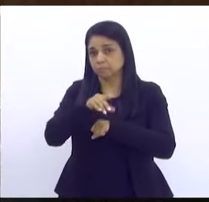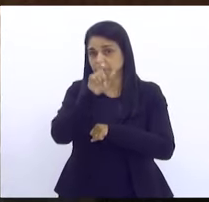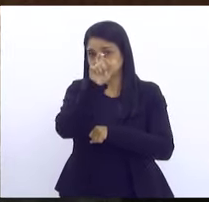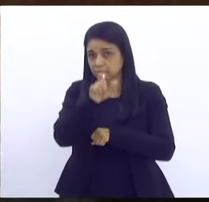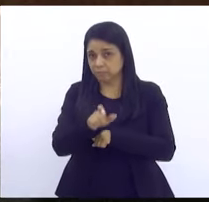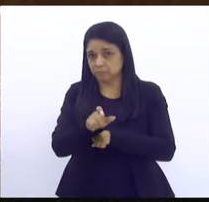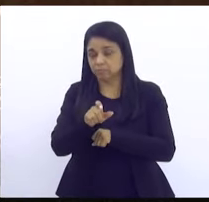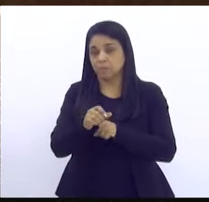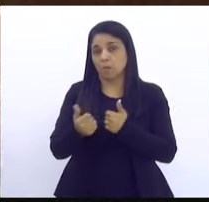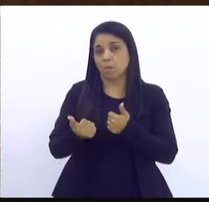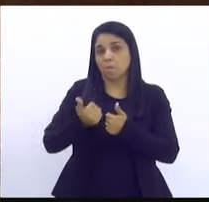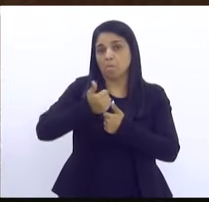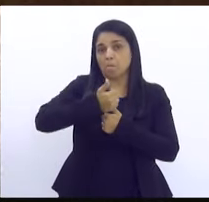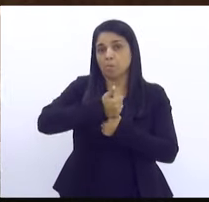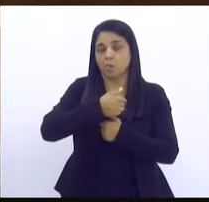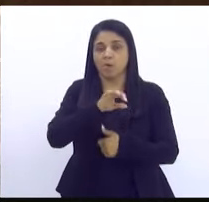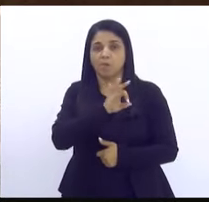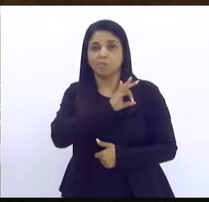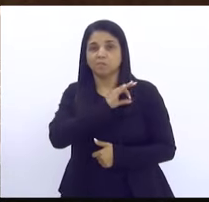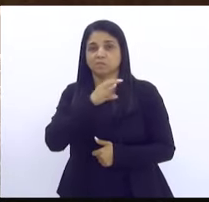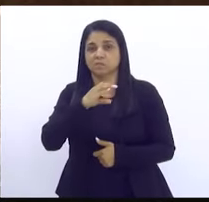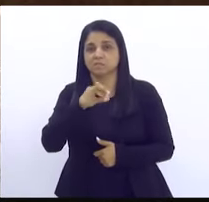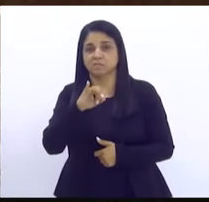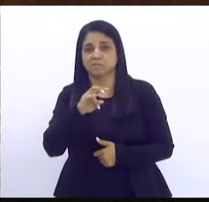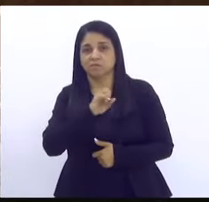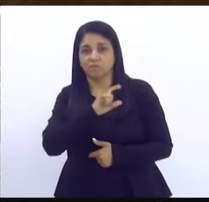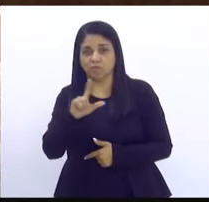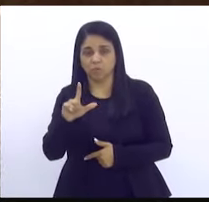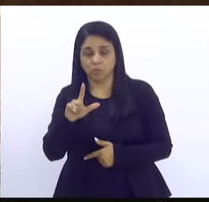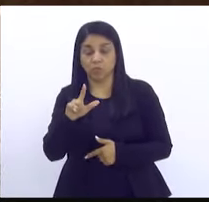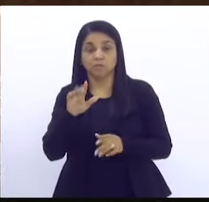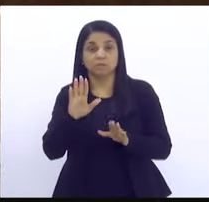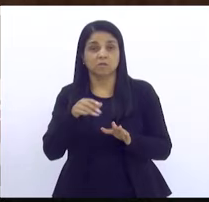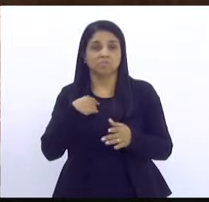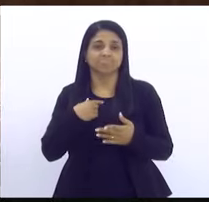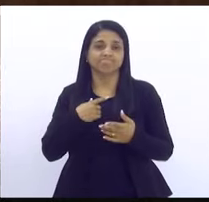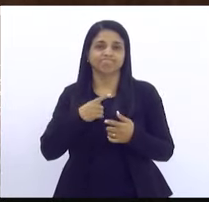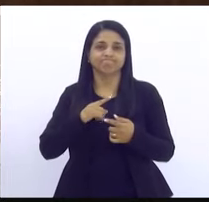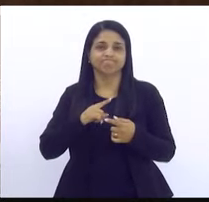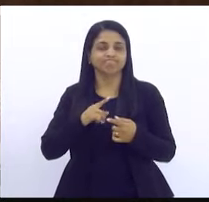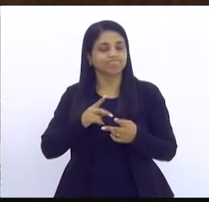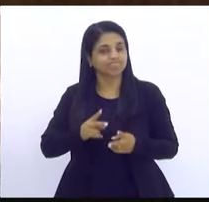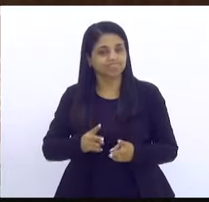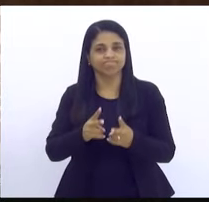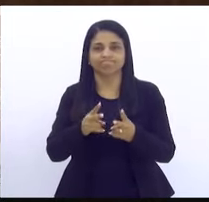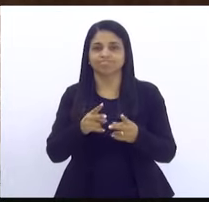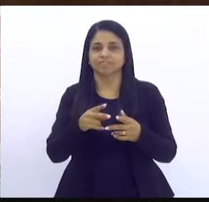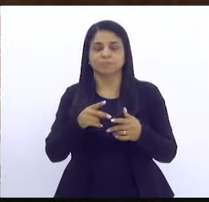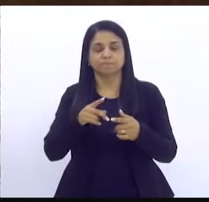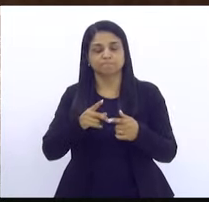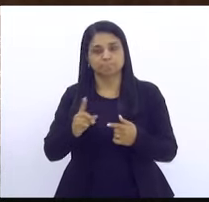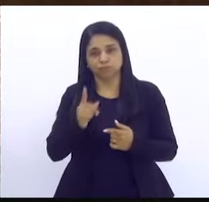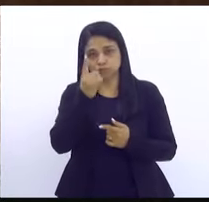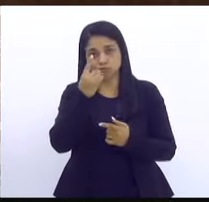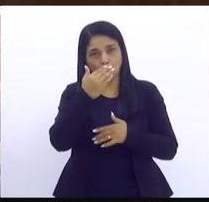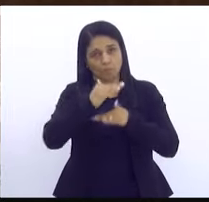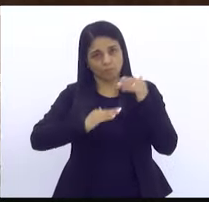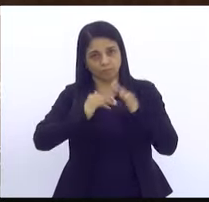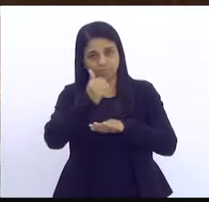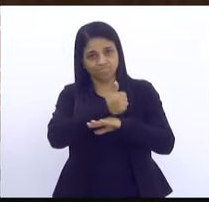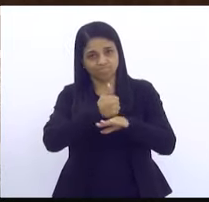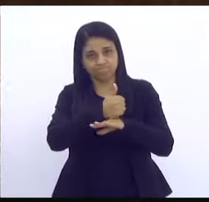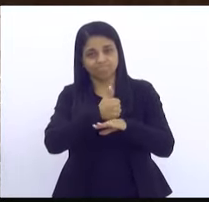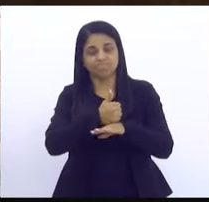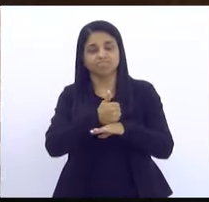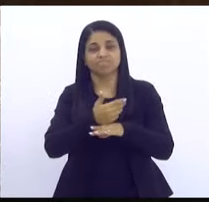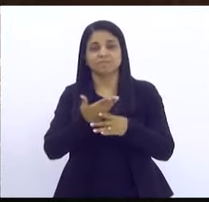Polícia Civil. Então, essa descontinuidade, sem dúvida nenhuma, contribui para o estado de coisas